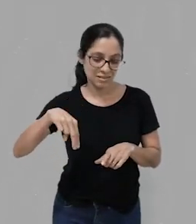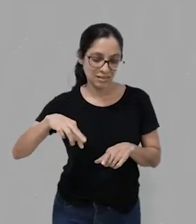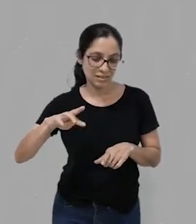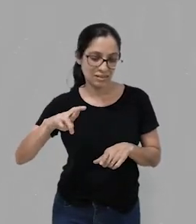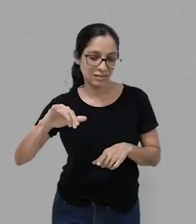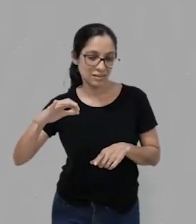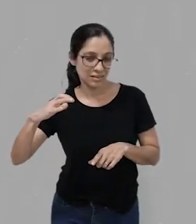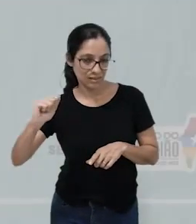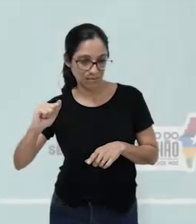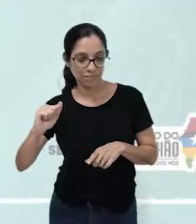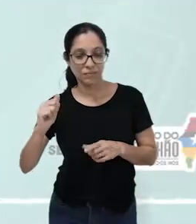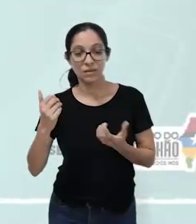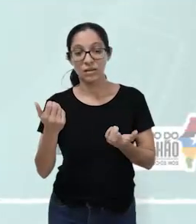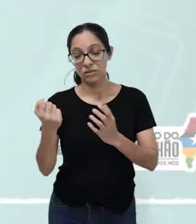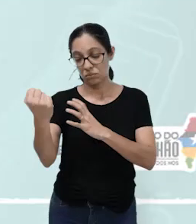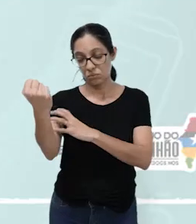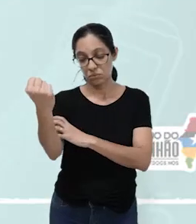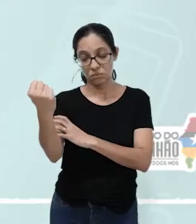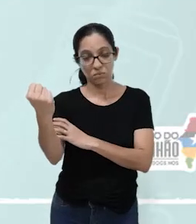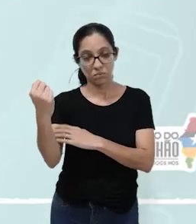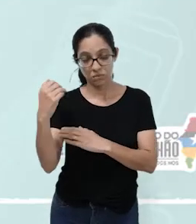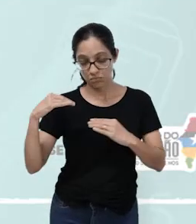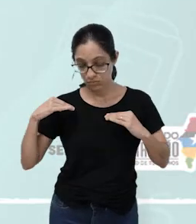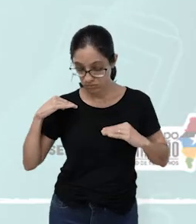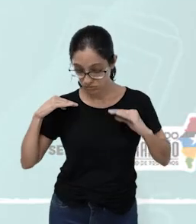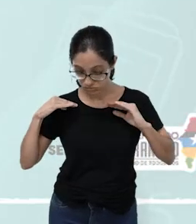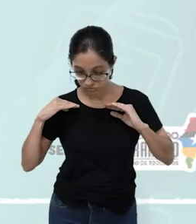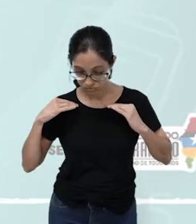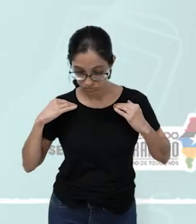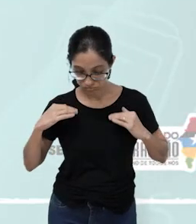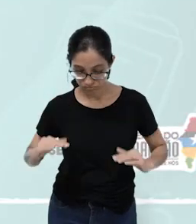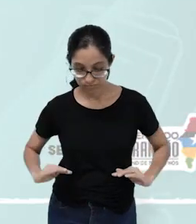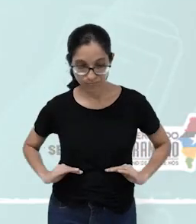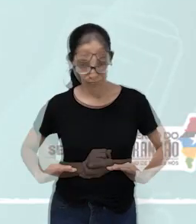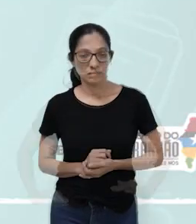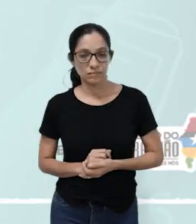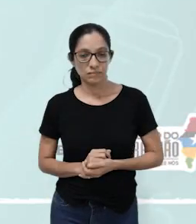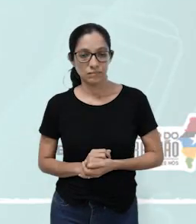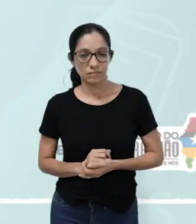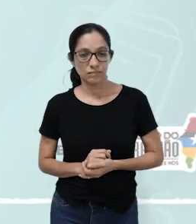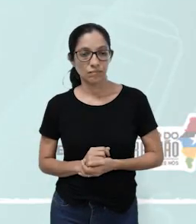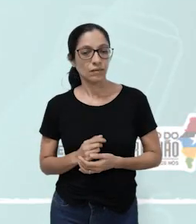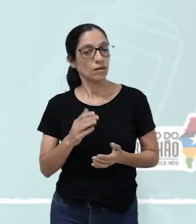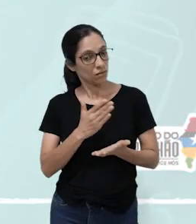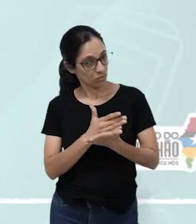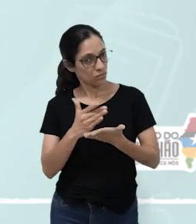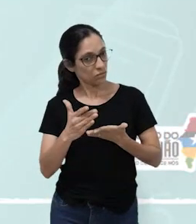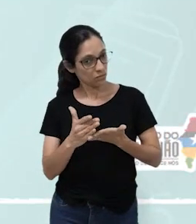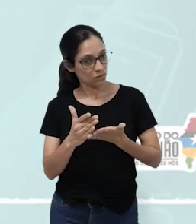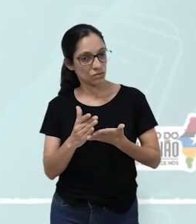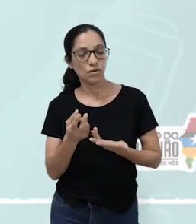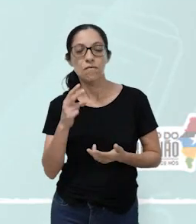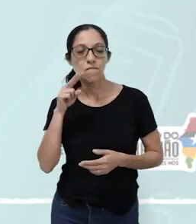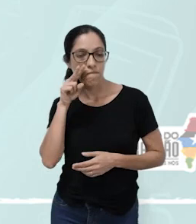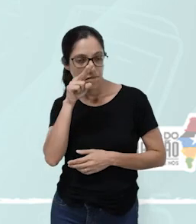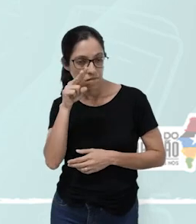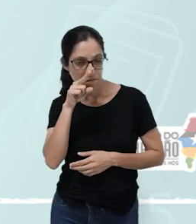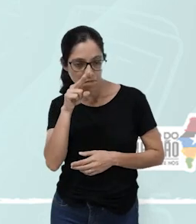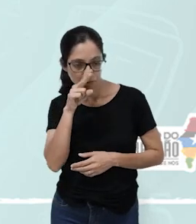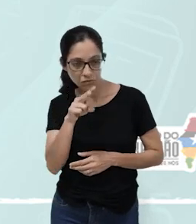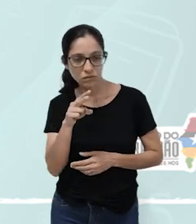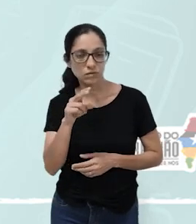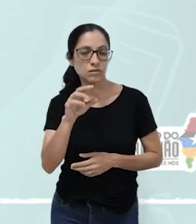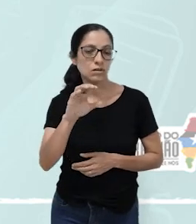músculos dos membros inferiores. Tá certo? Vamos continuando aqui. Falamos de força concêntrica e de